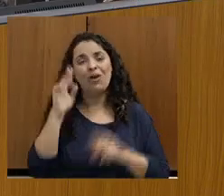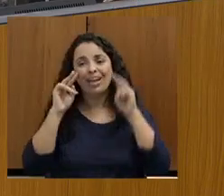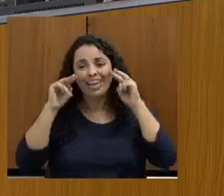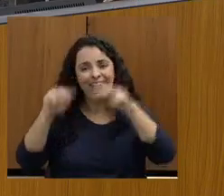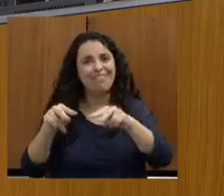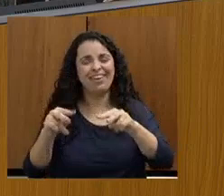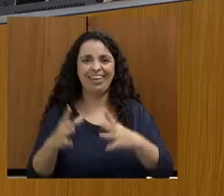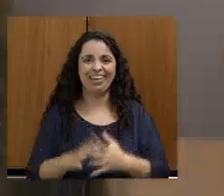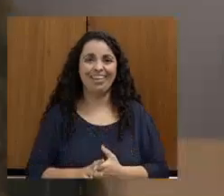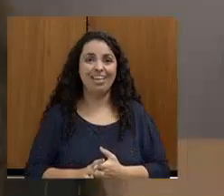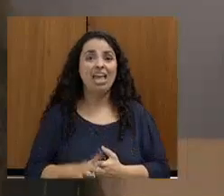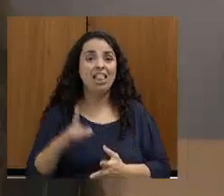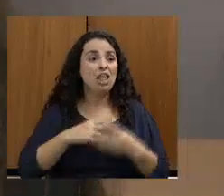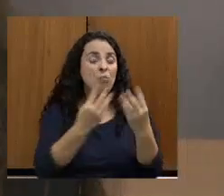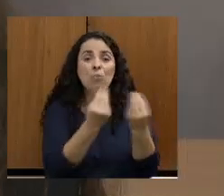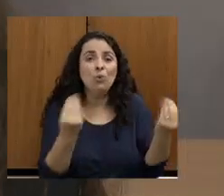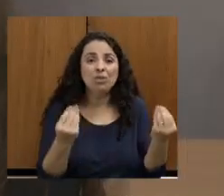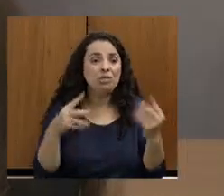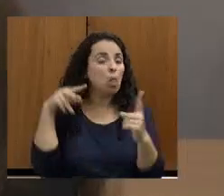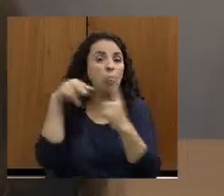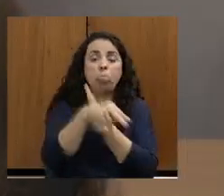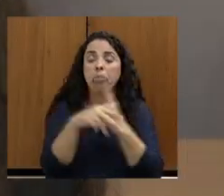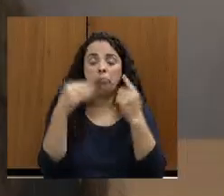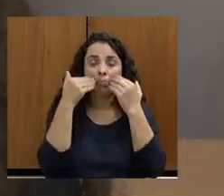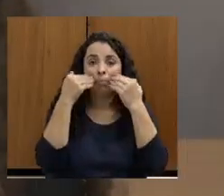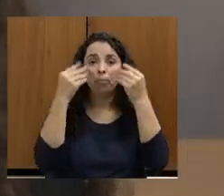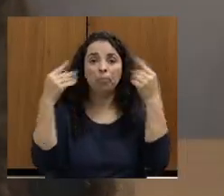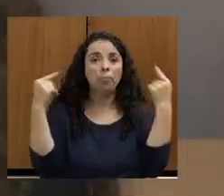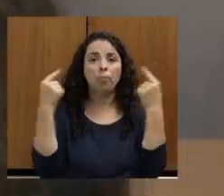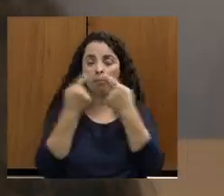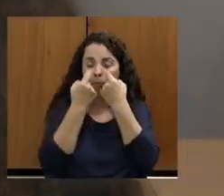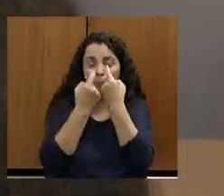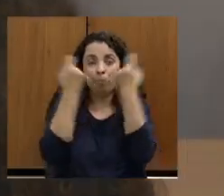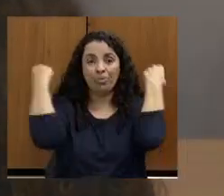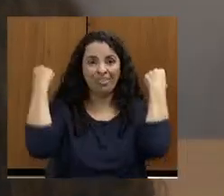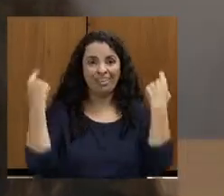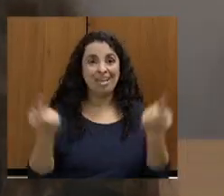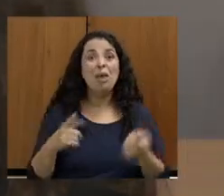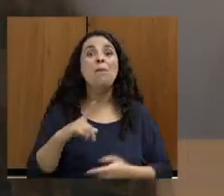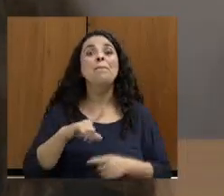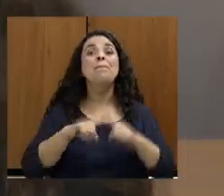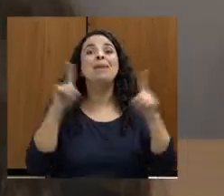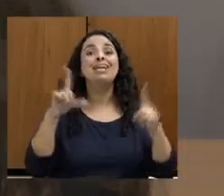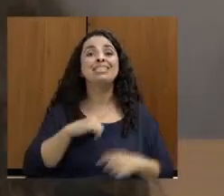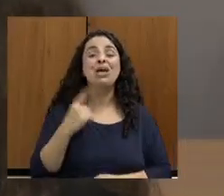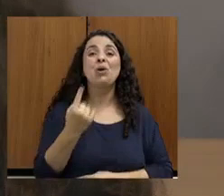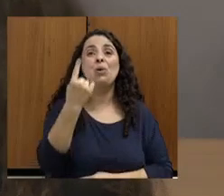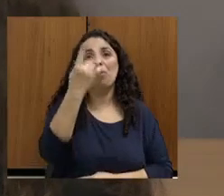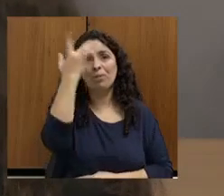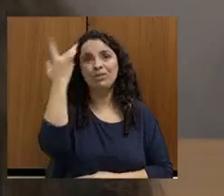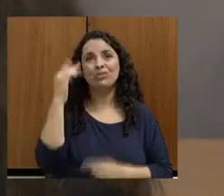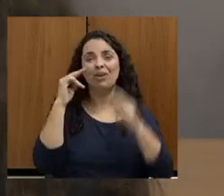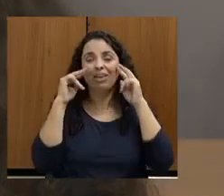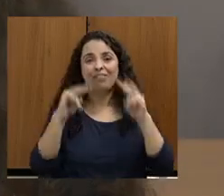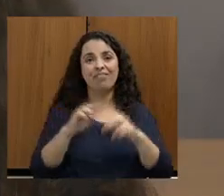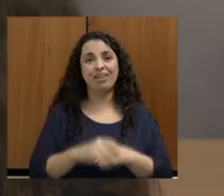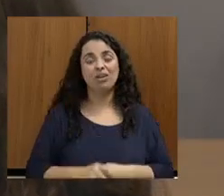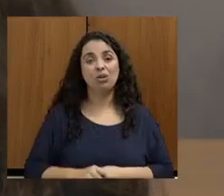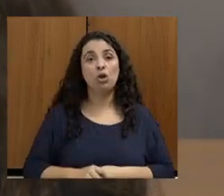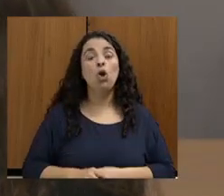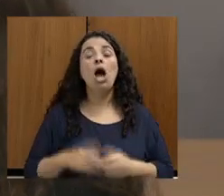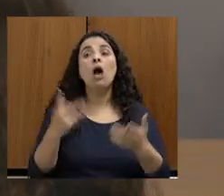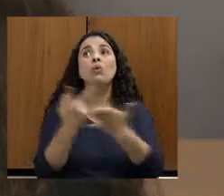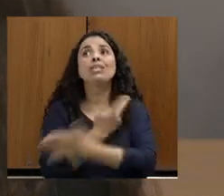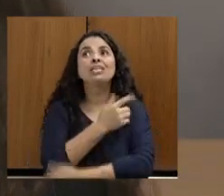Aí, por exemplo, teve uma aula de... Teve no nono ano, eu briguei com a Regina, essa Regina que você falou, eu briguei com ela. Como é que um